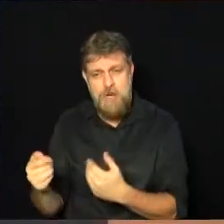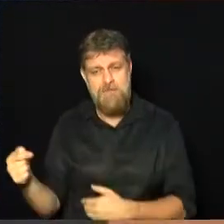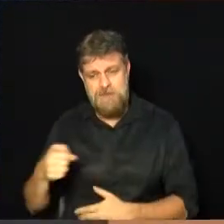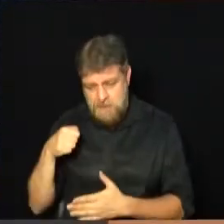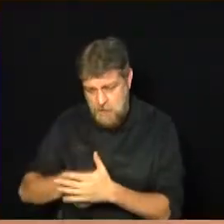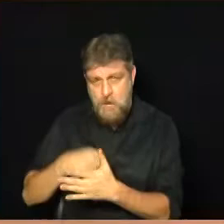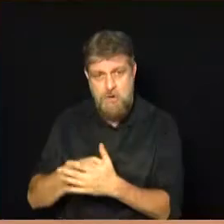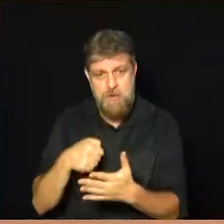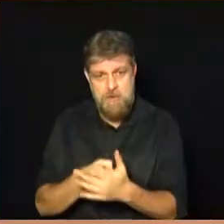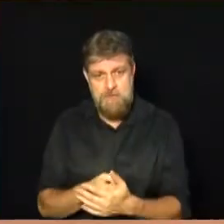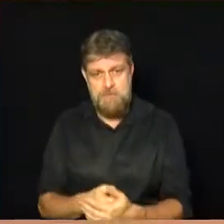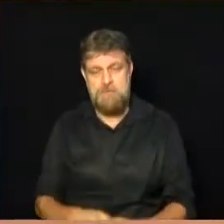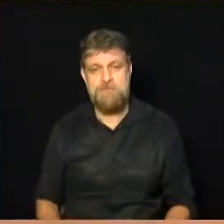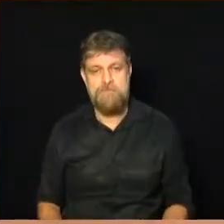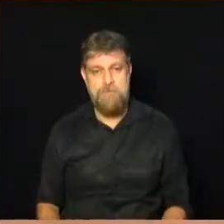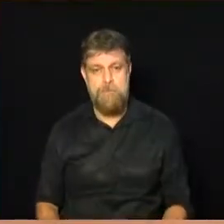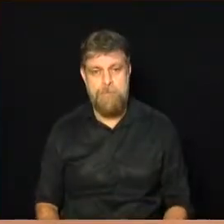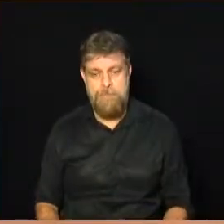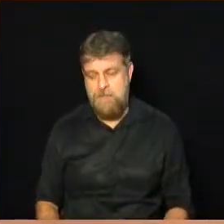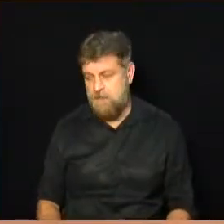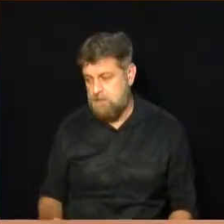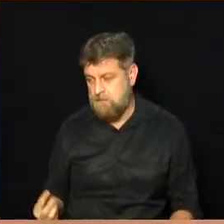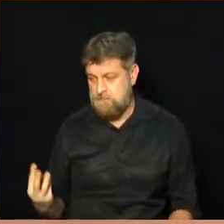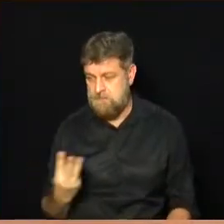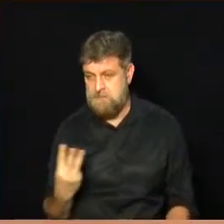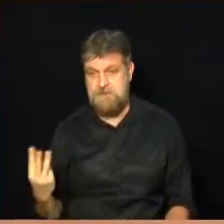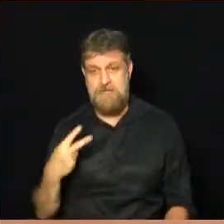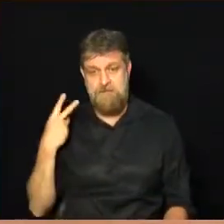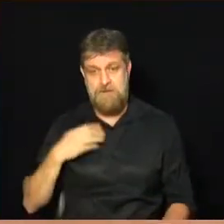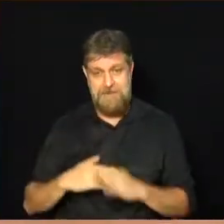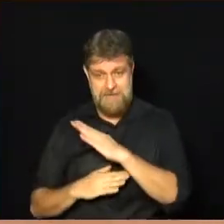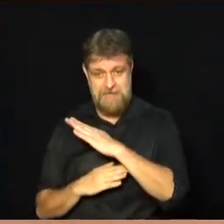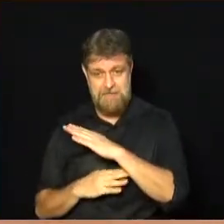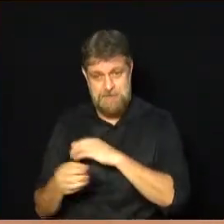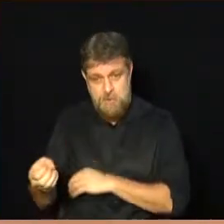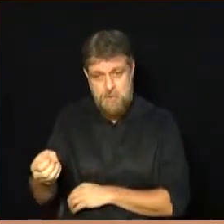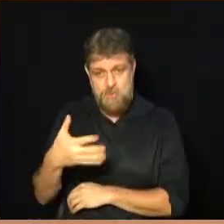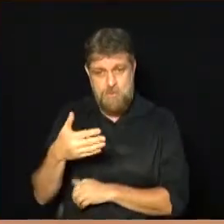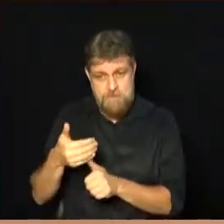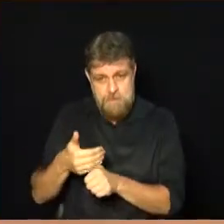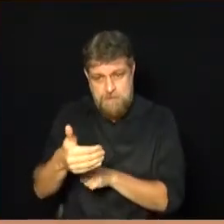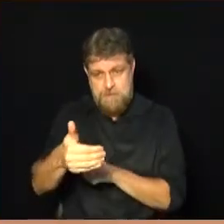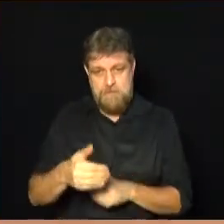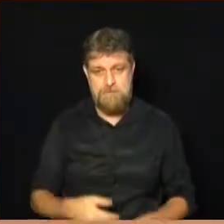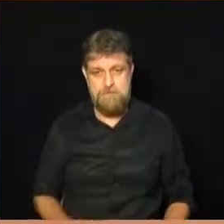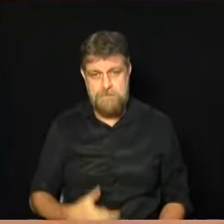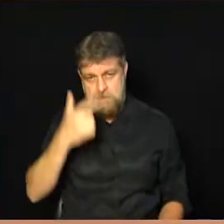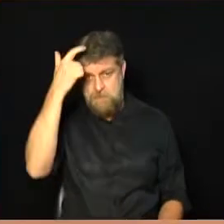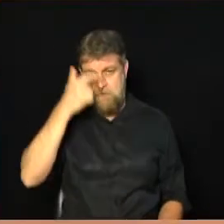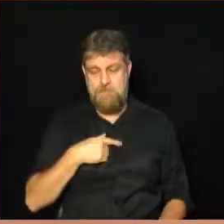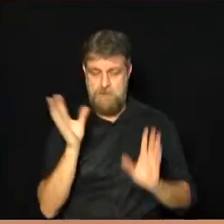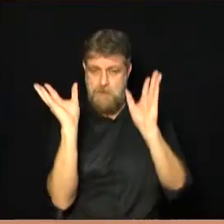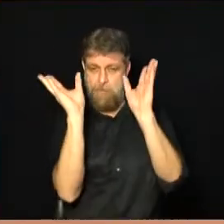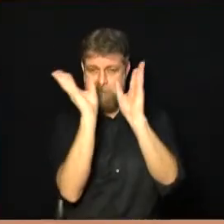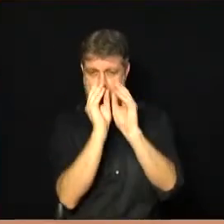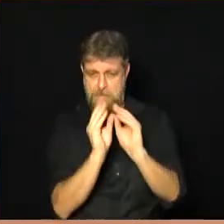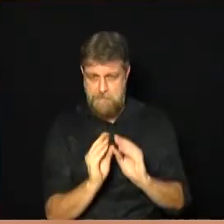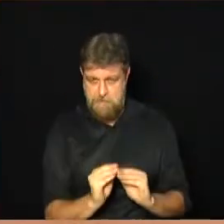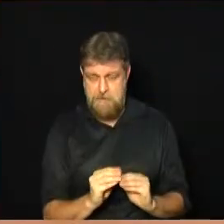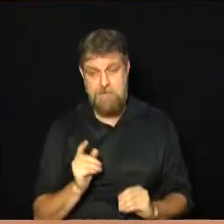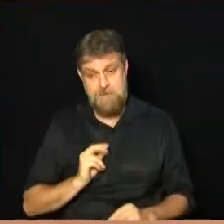combatente, né, como vocês, né? Ambos aqui são novos aqui na Câmara. Então, vou tentar, eu anotei aqui as perguntas, vou